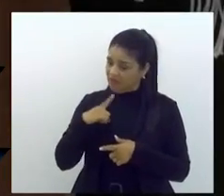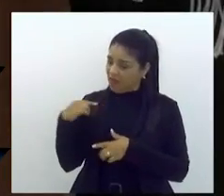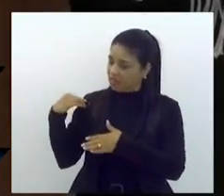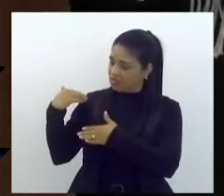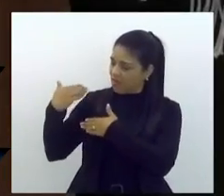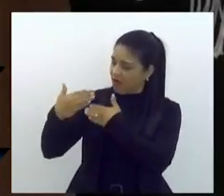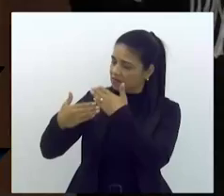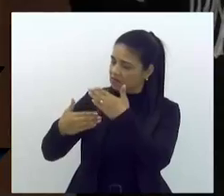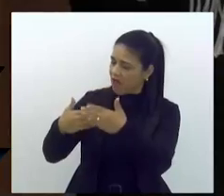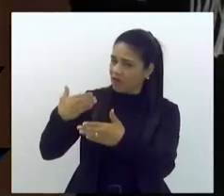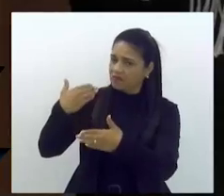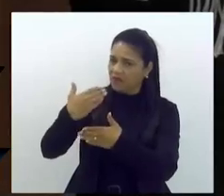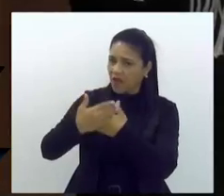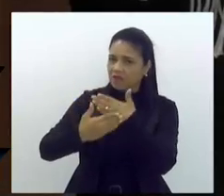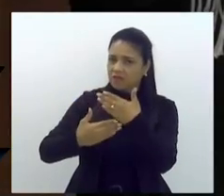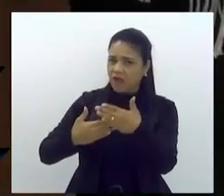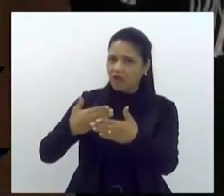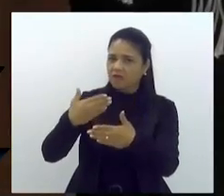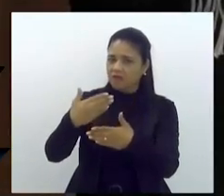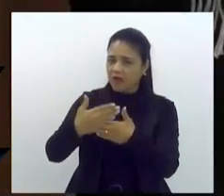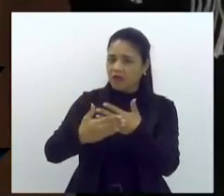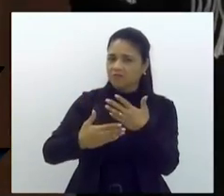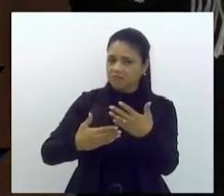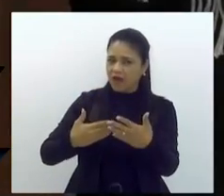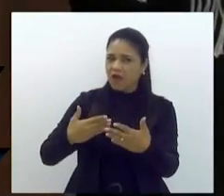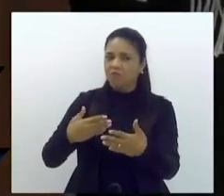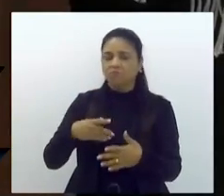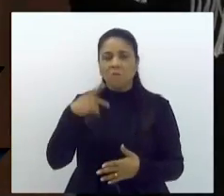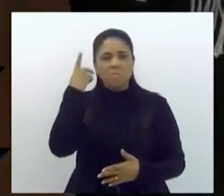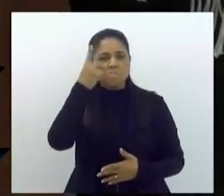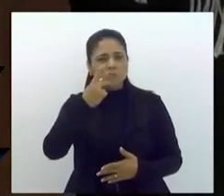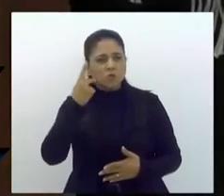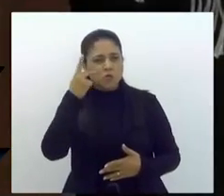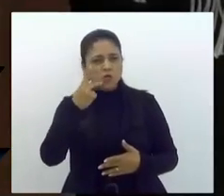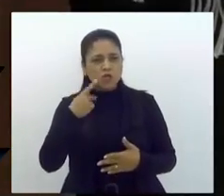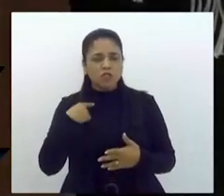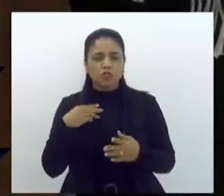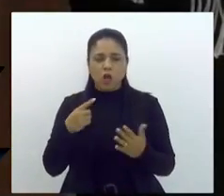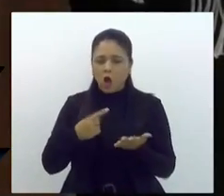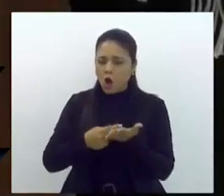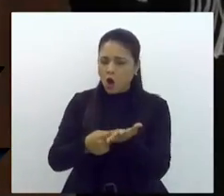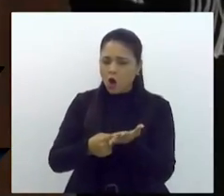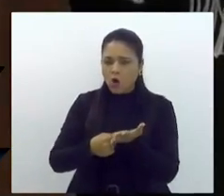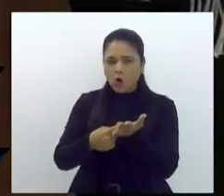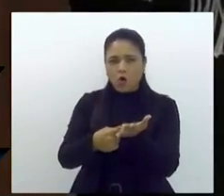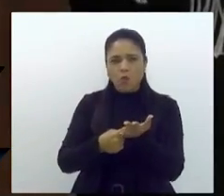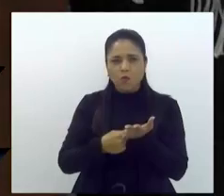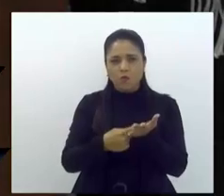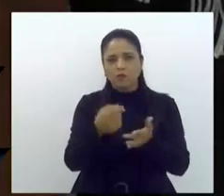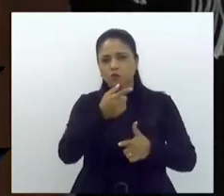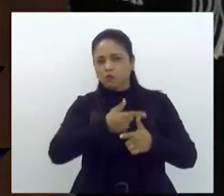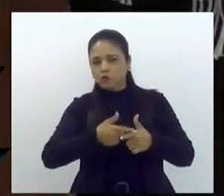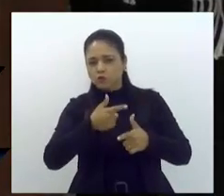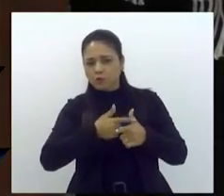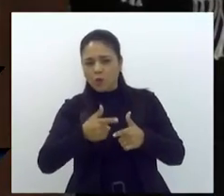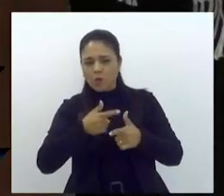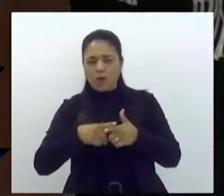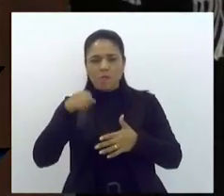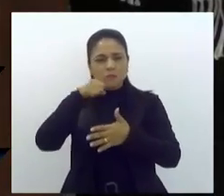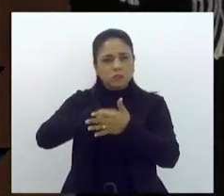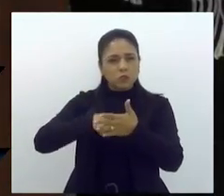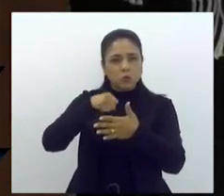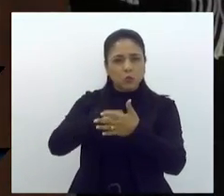política militante de muito compromisso com as causas populares e com a luta do nosso povo